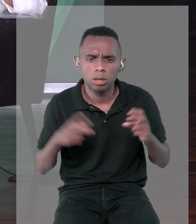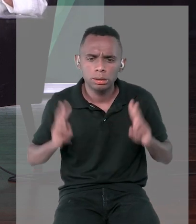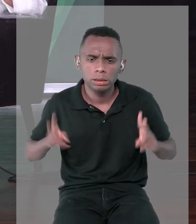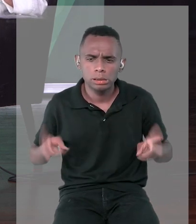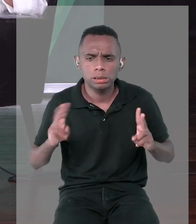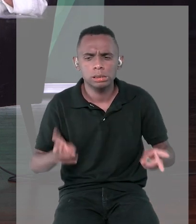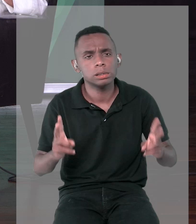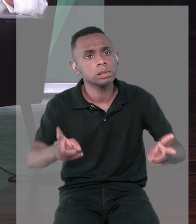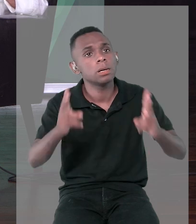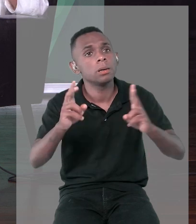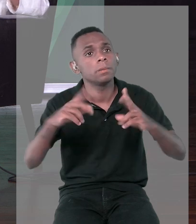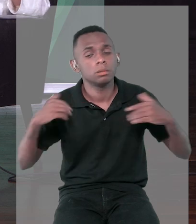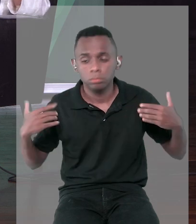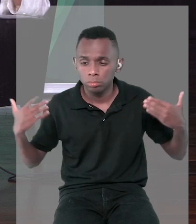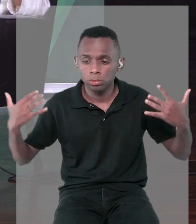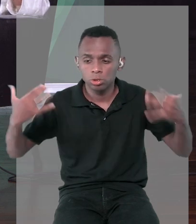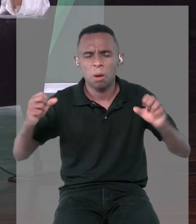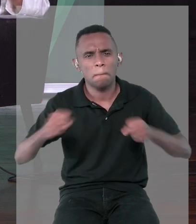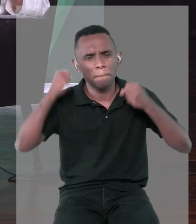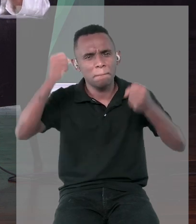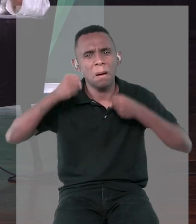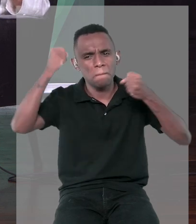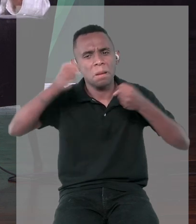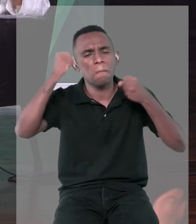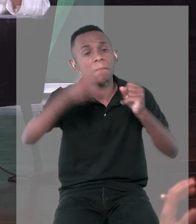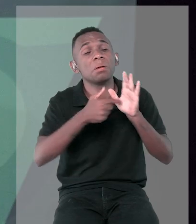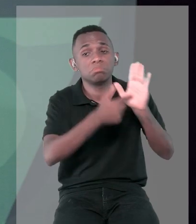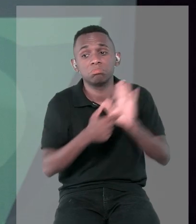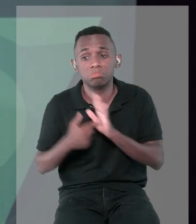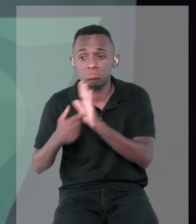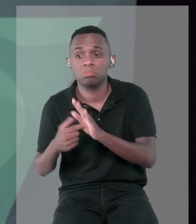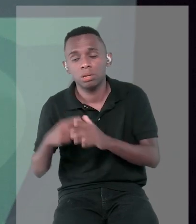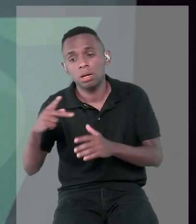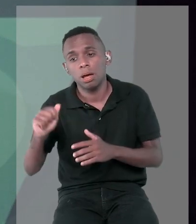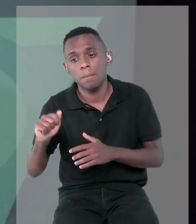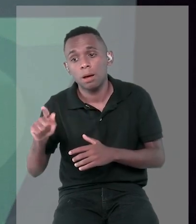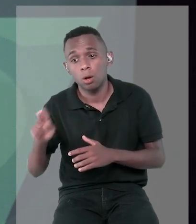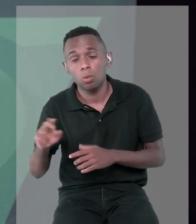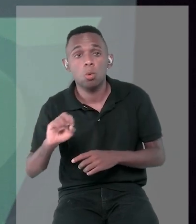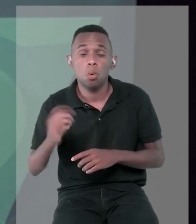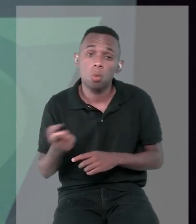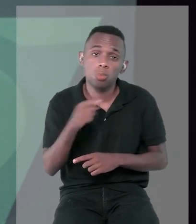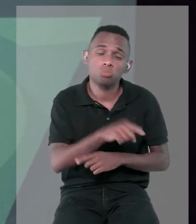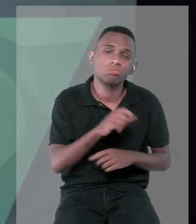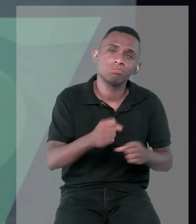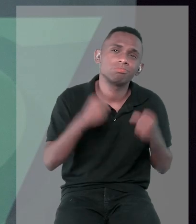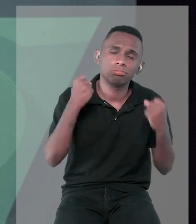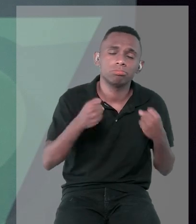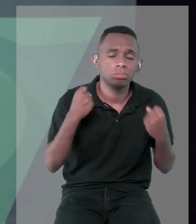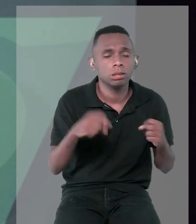seu trajeto, ou na militância explícita da Pagou, ou numa